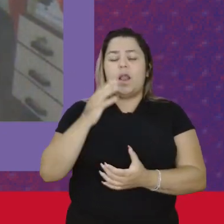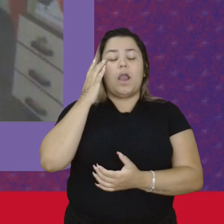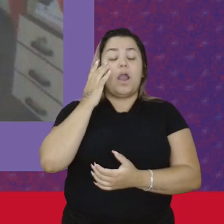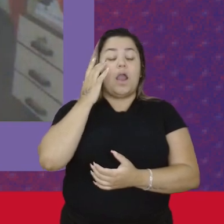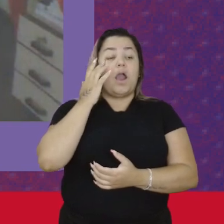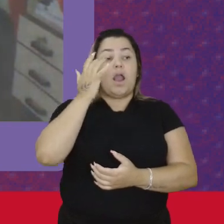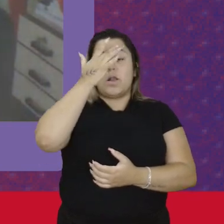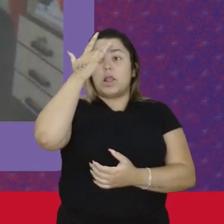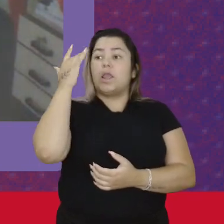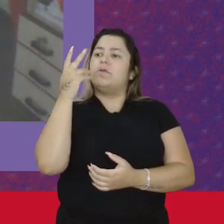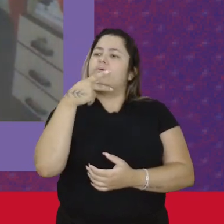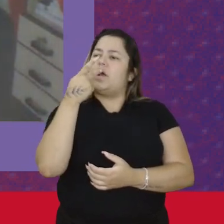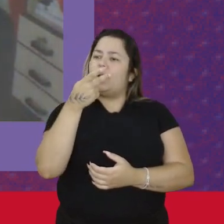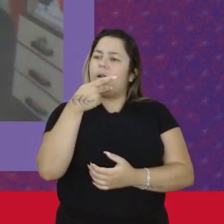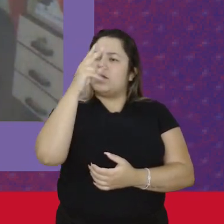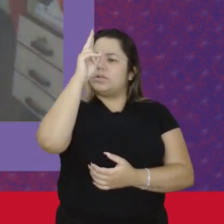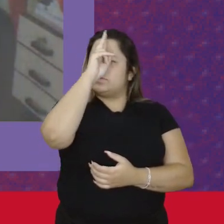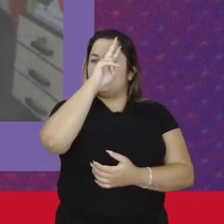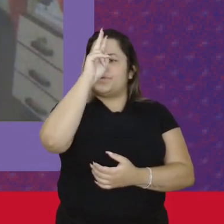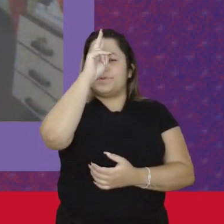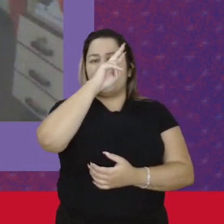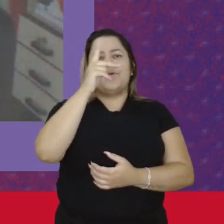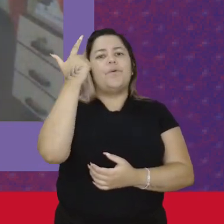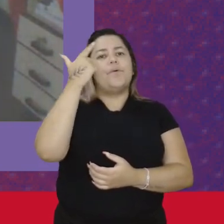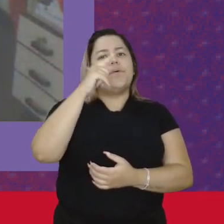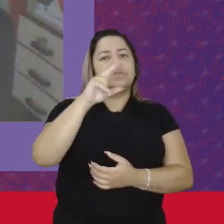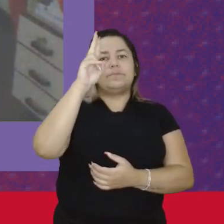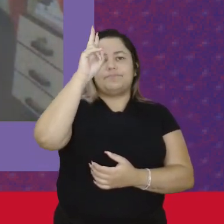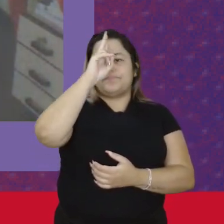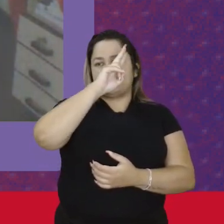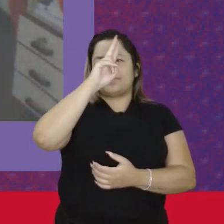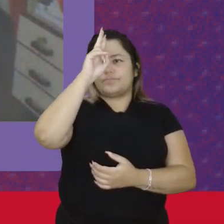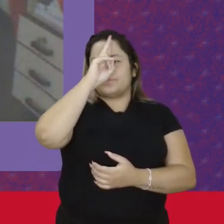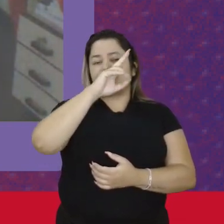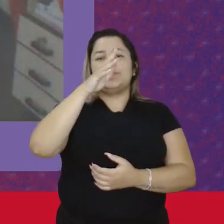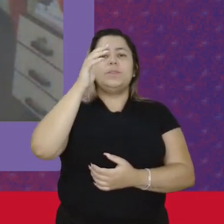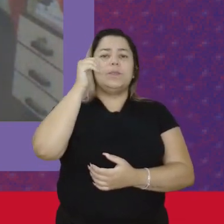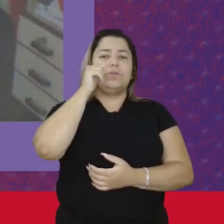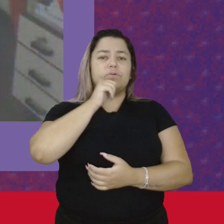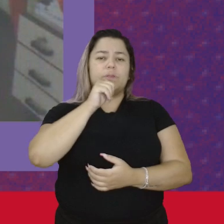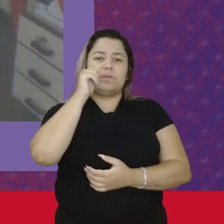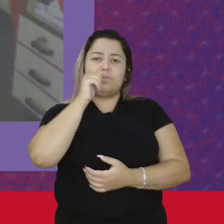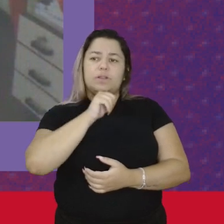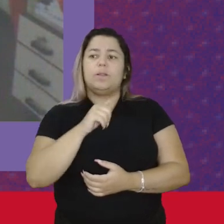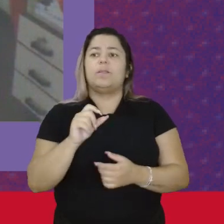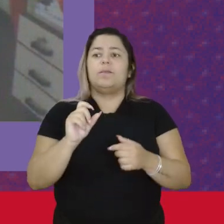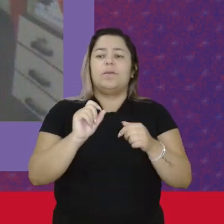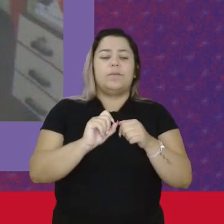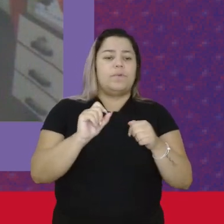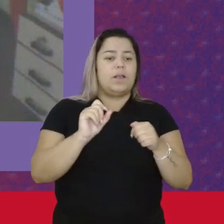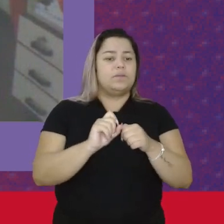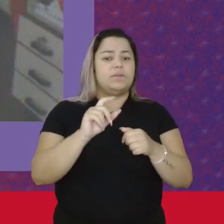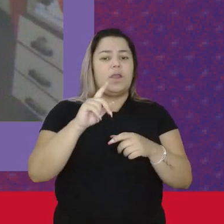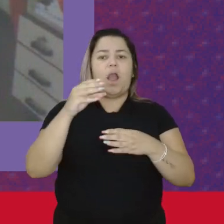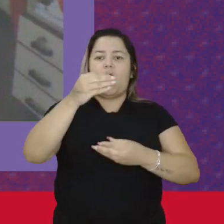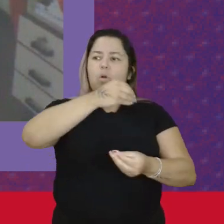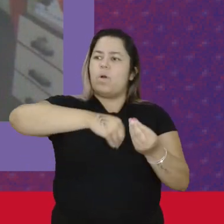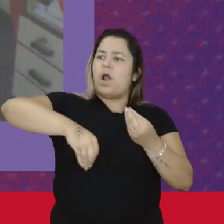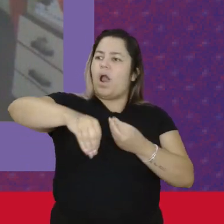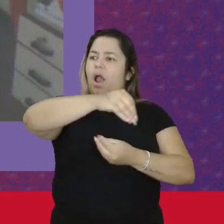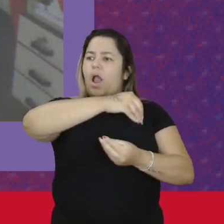aquela história que depois foi contada outra história, né? Aquela história de que as mulheres faziam greve dentro da fábrica, que